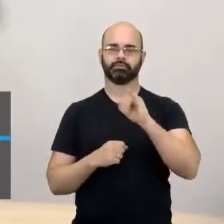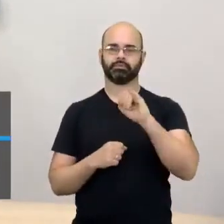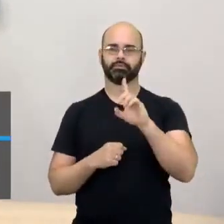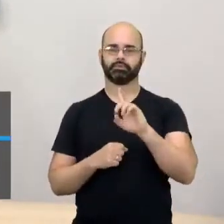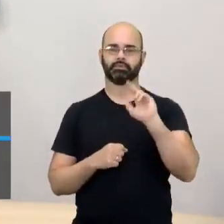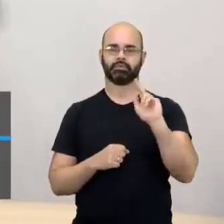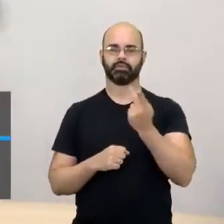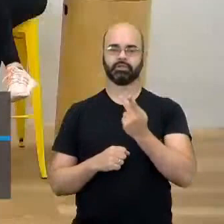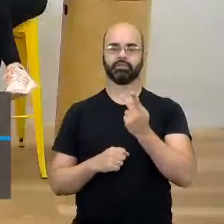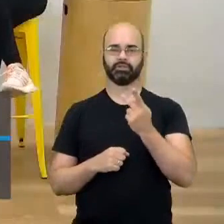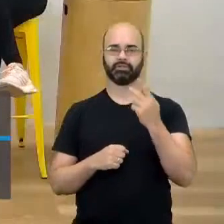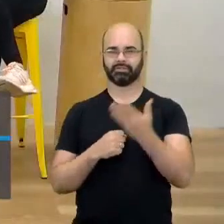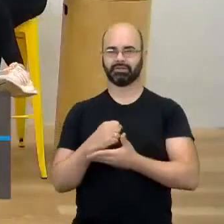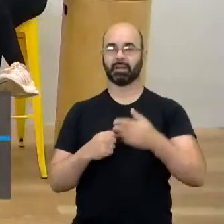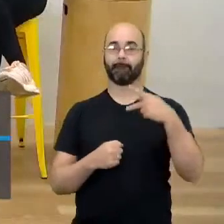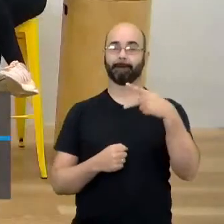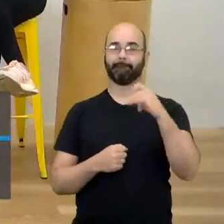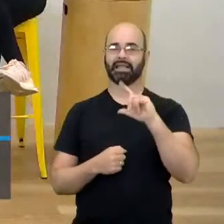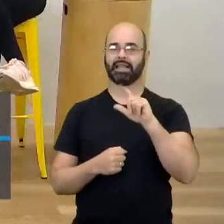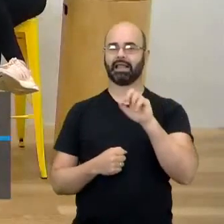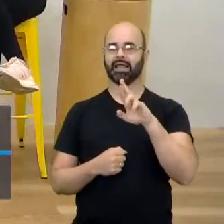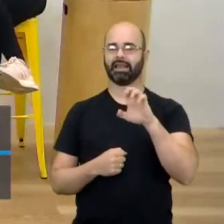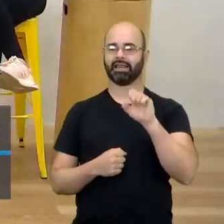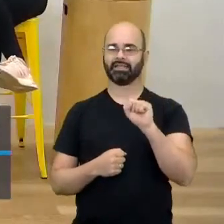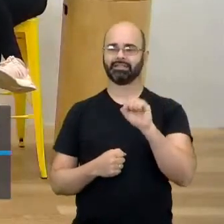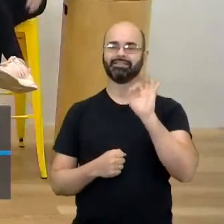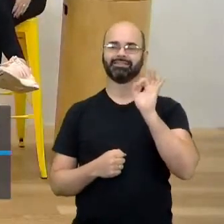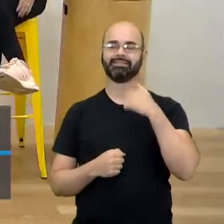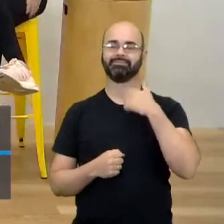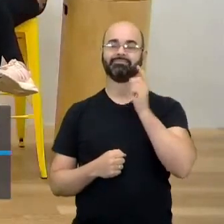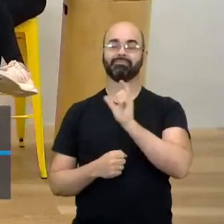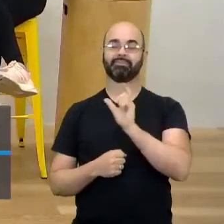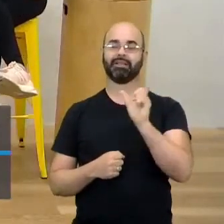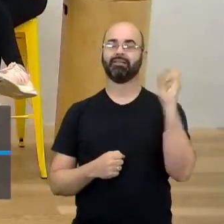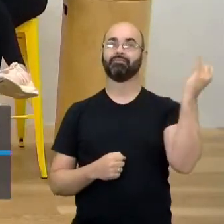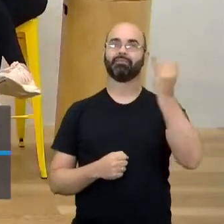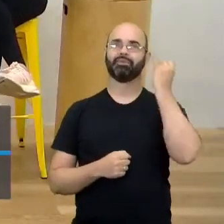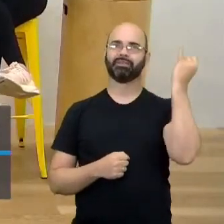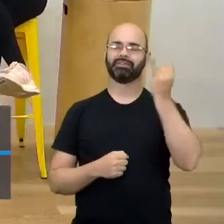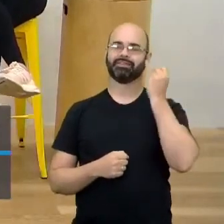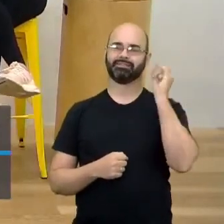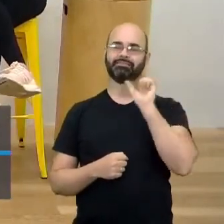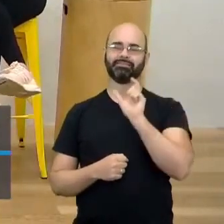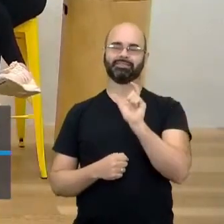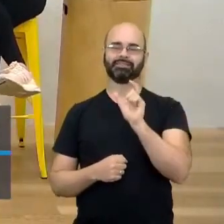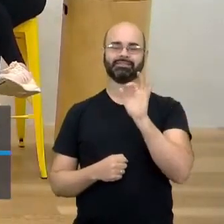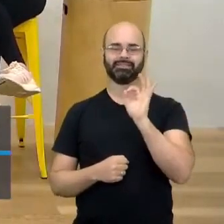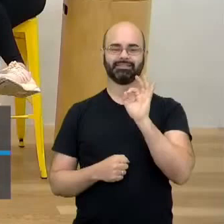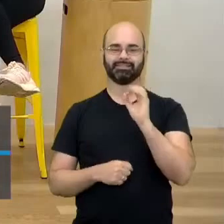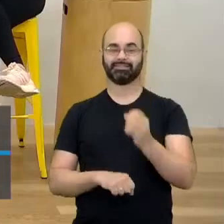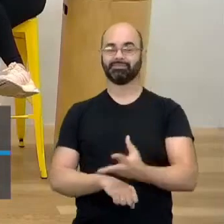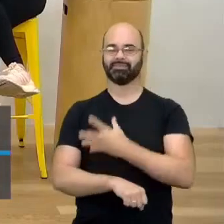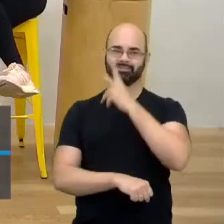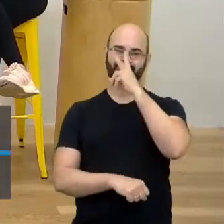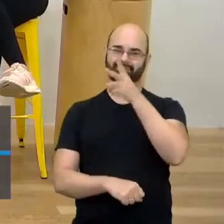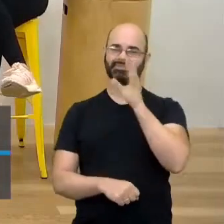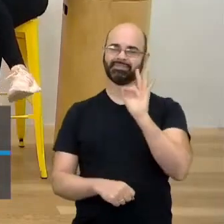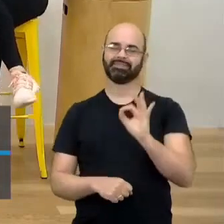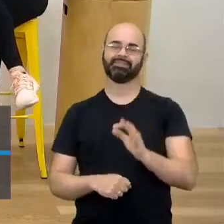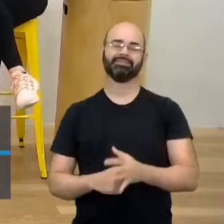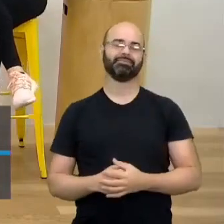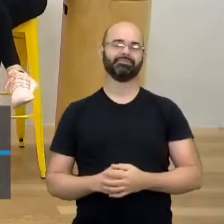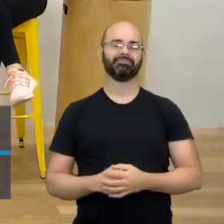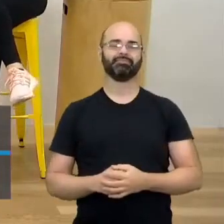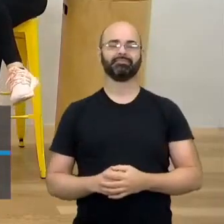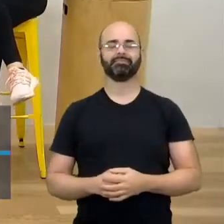Gosta dessa palavra pilares? Eu gosto. Pilares, essa palavra me remete a várias coisas importantes. Pilares, fortes emoções, né? Sempre.